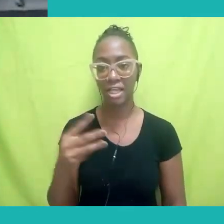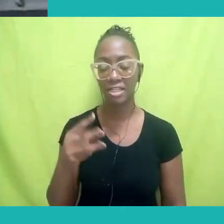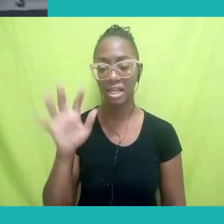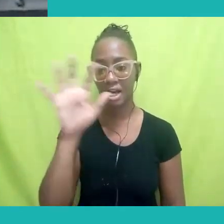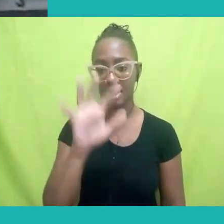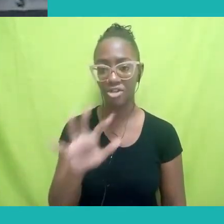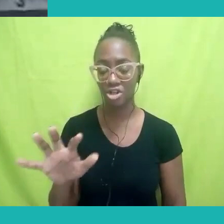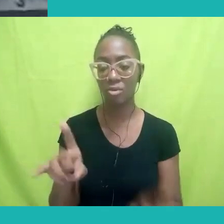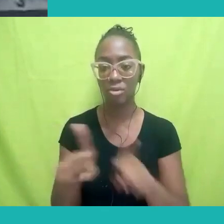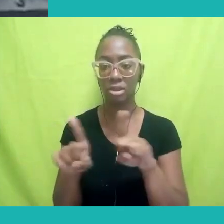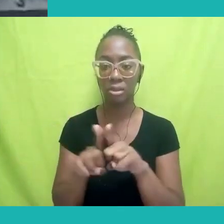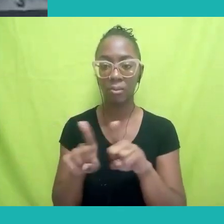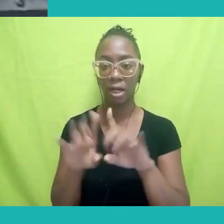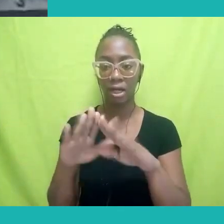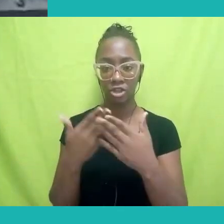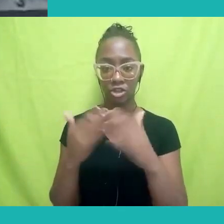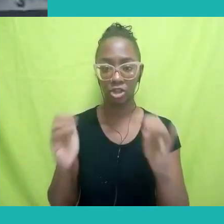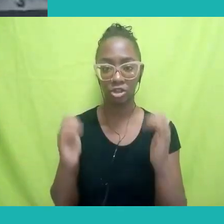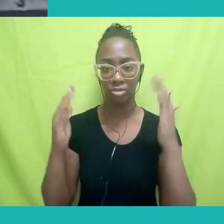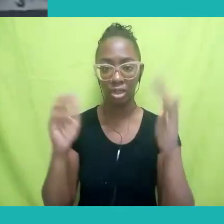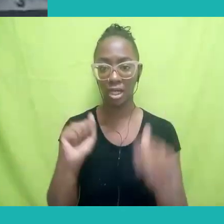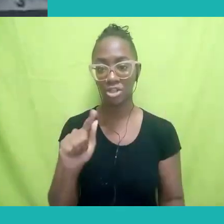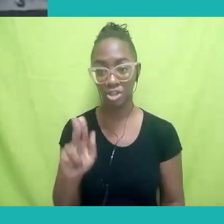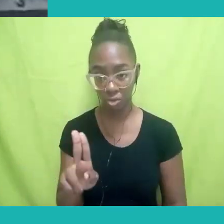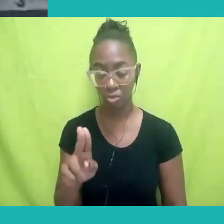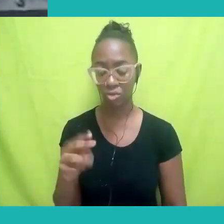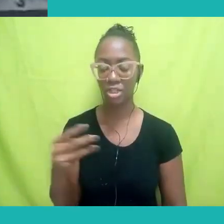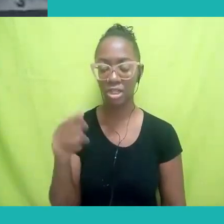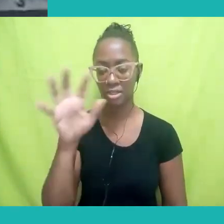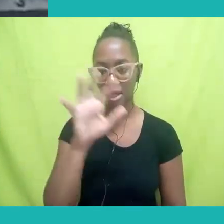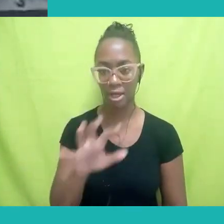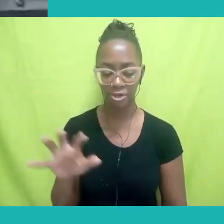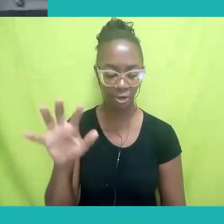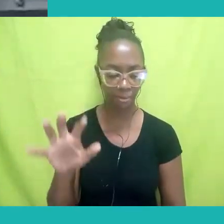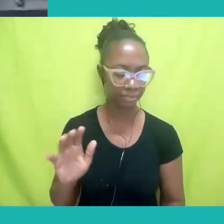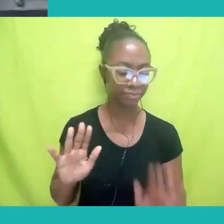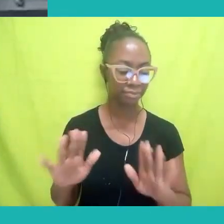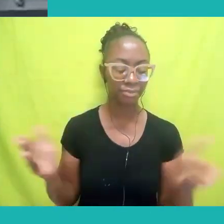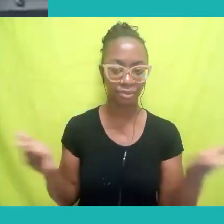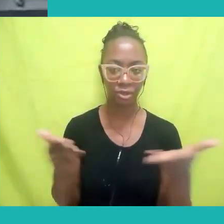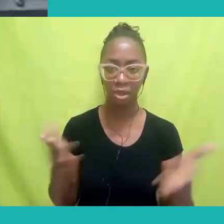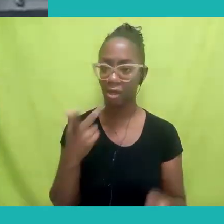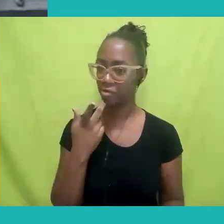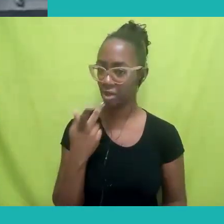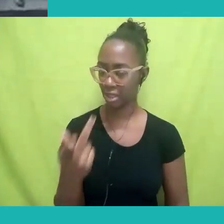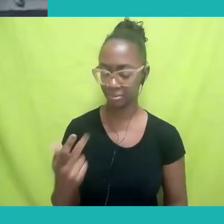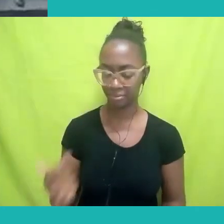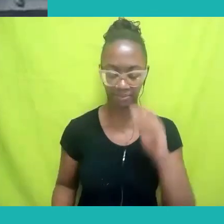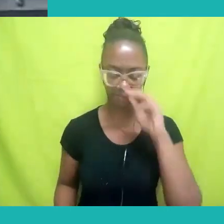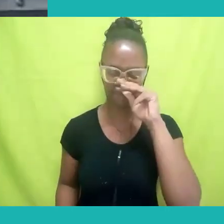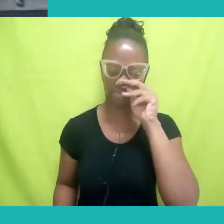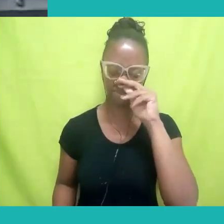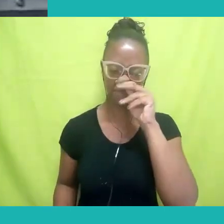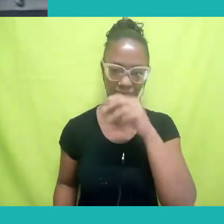a Escola Superior da AGU na Terceira Região. A gente vai abordar aqui o sistema